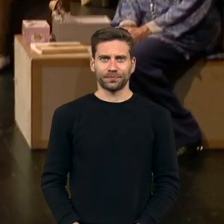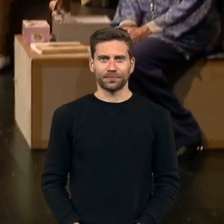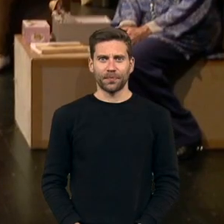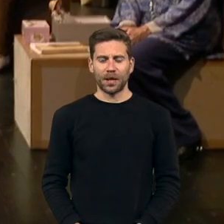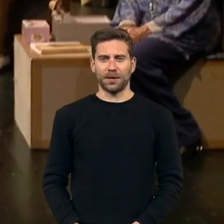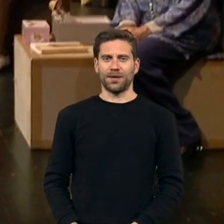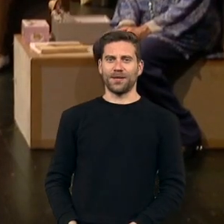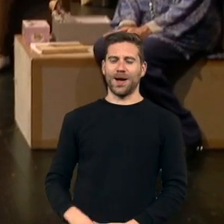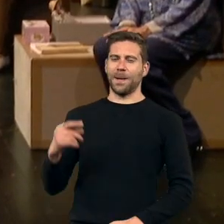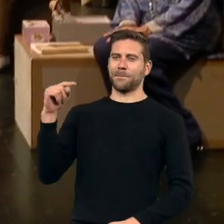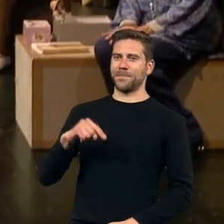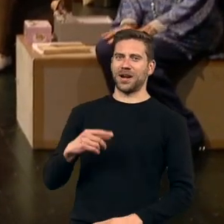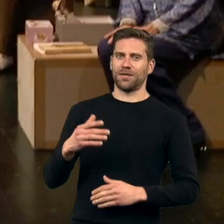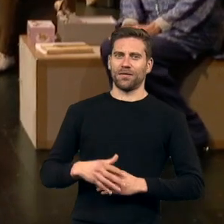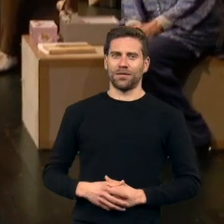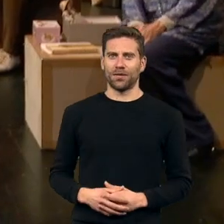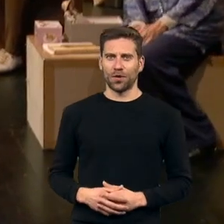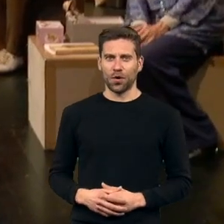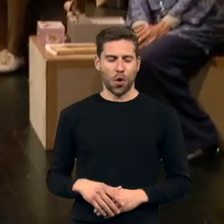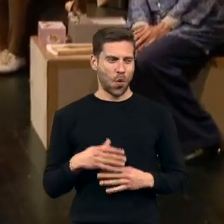À primeira.